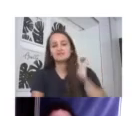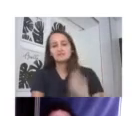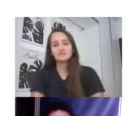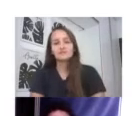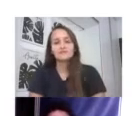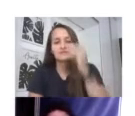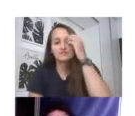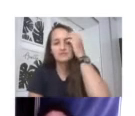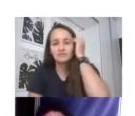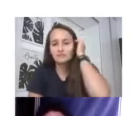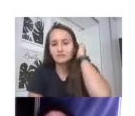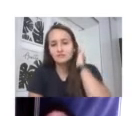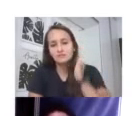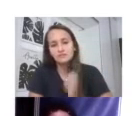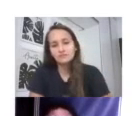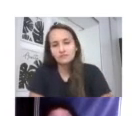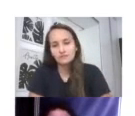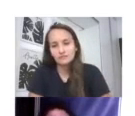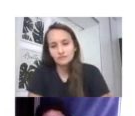possa cada vez